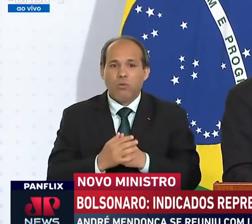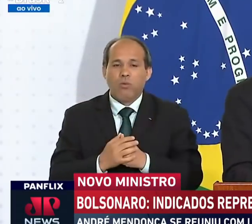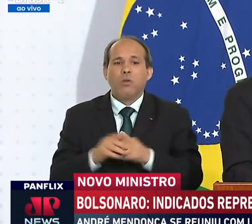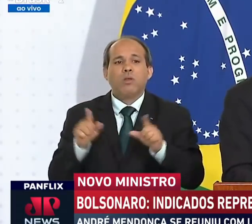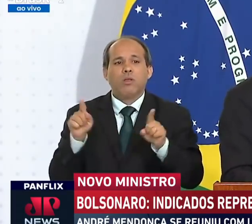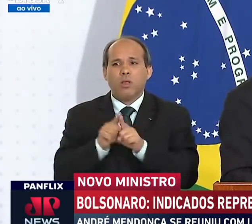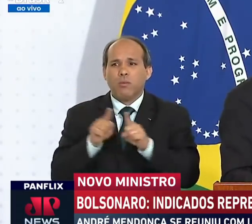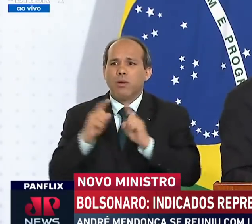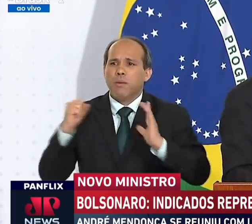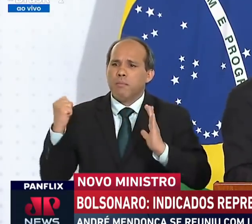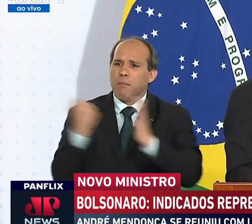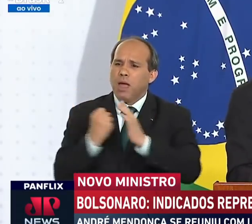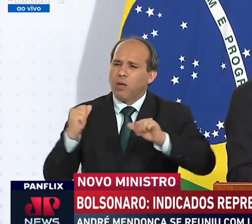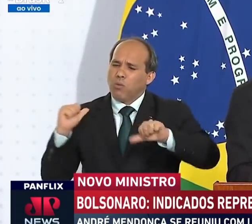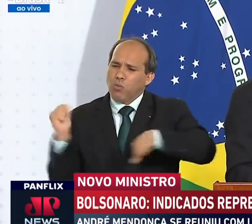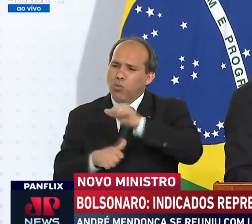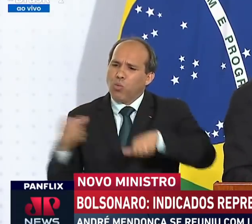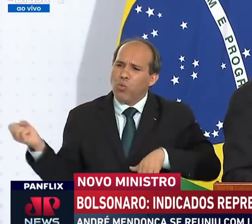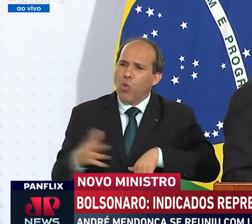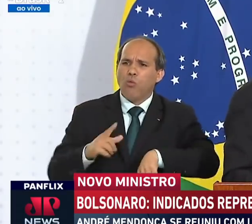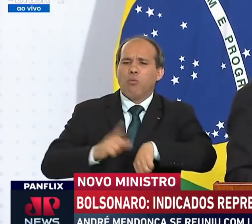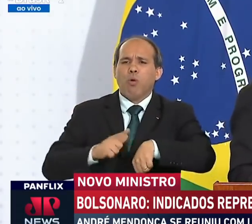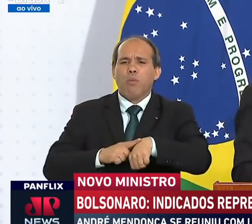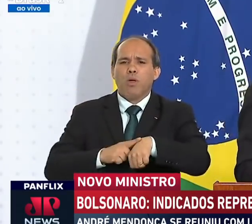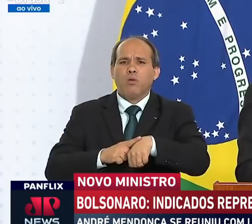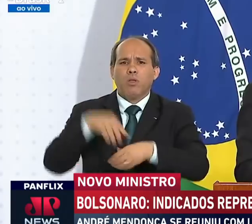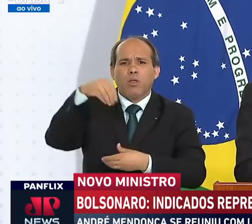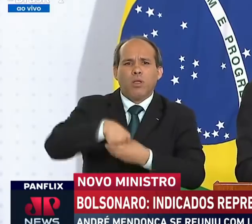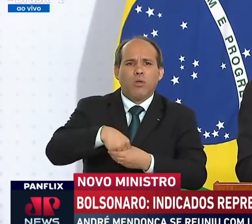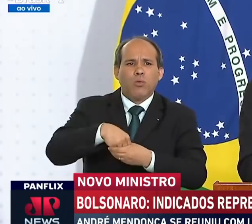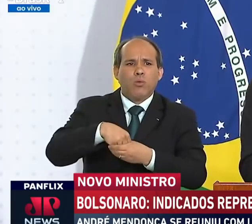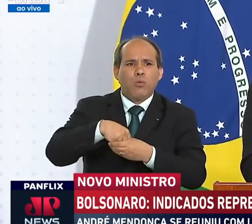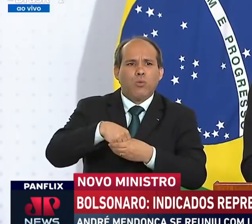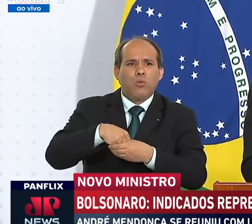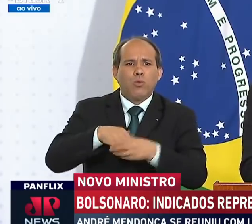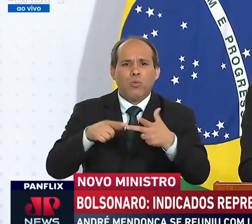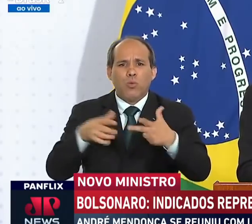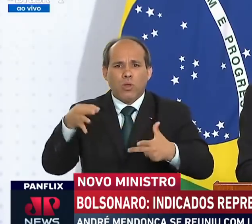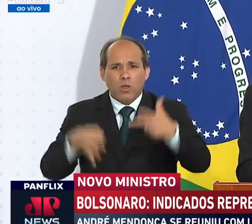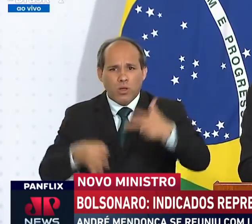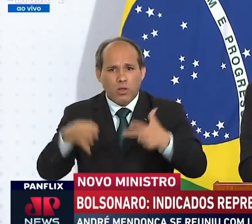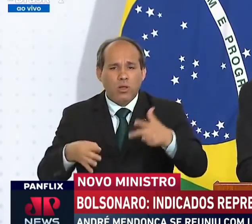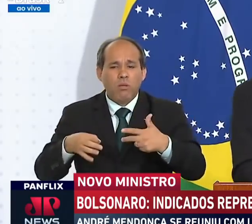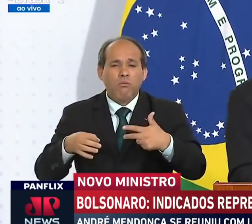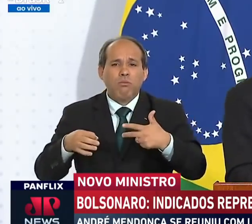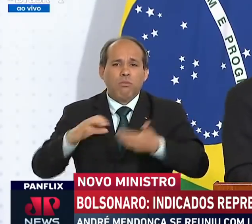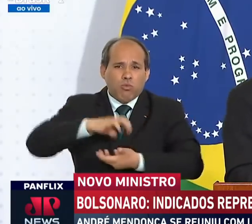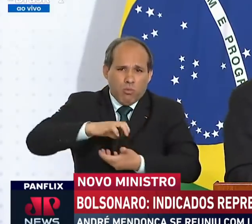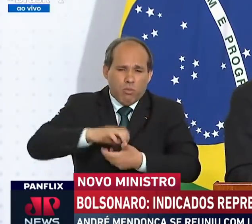marcam também a renovação do Supremo. Renova-se executivo, legislativo e o Supremo também é